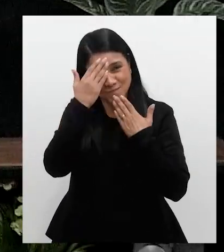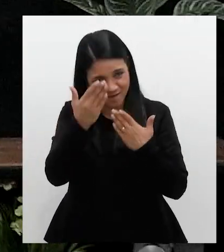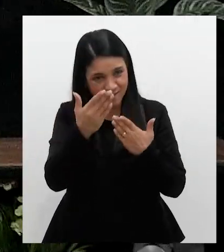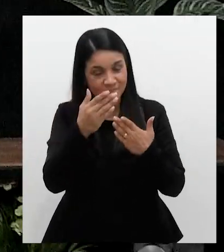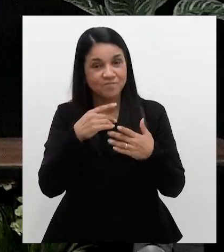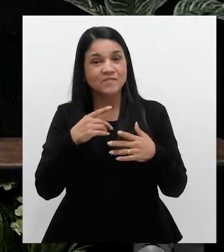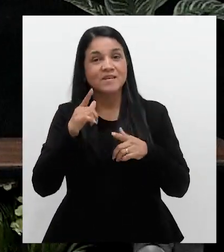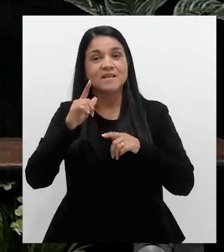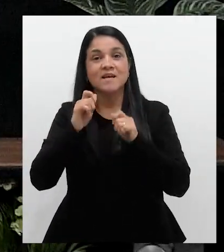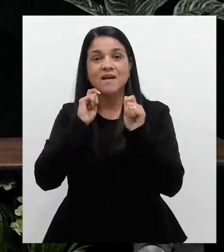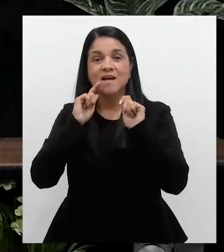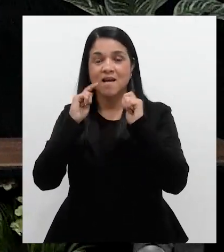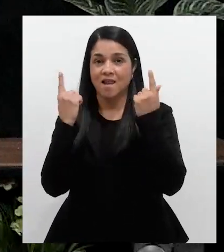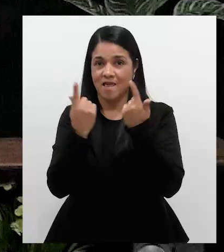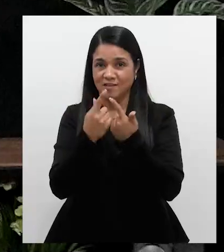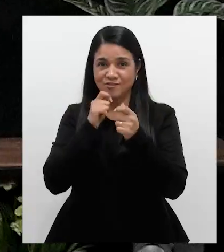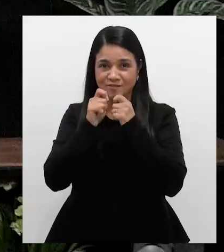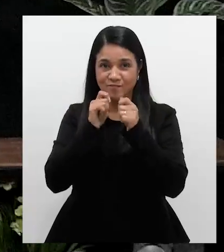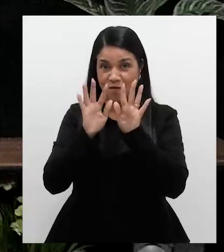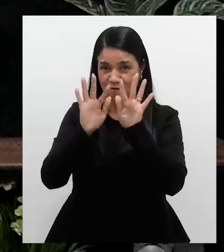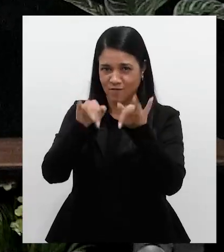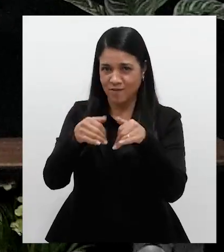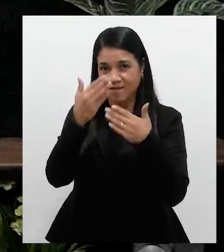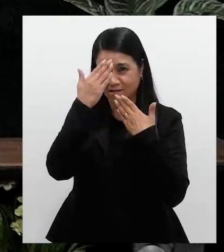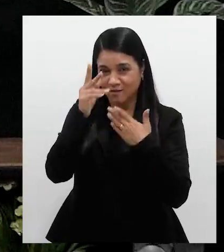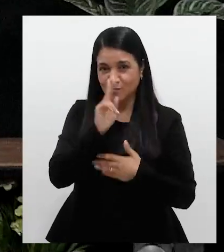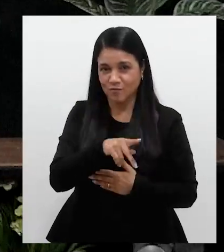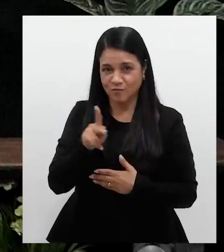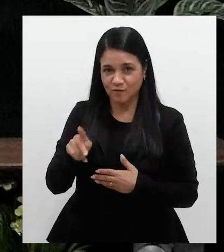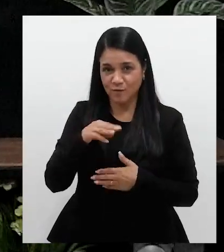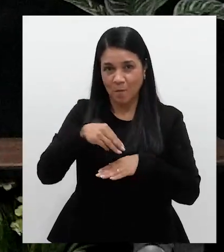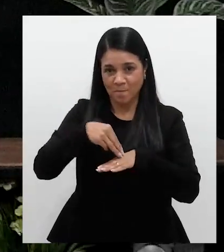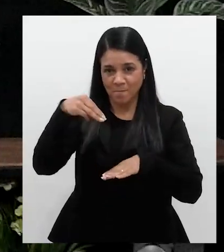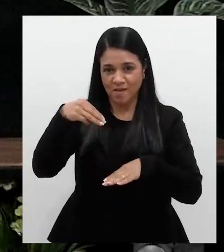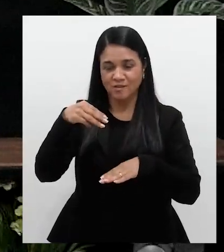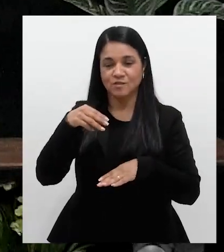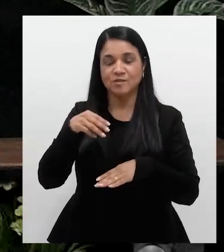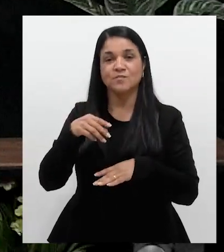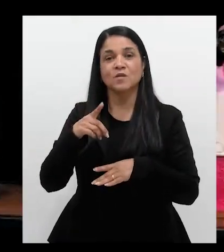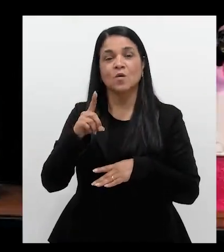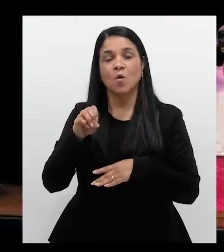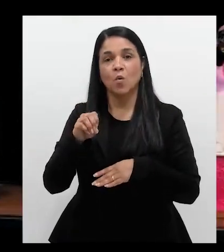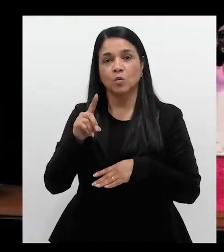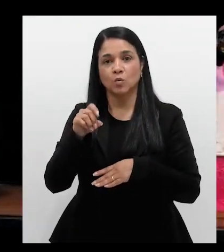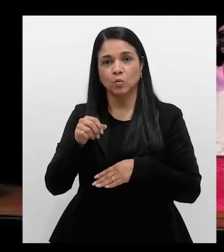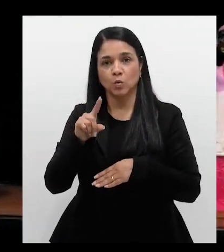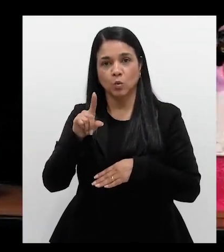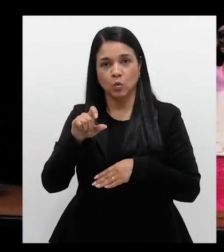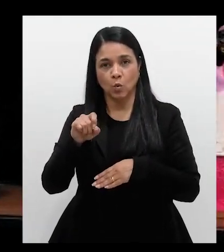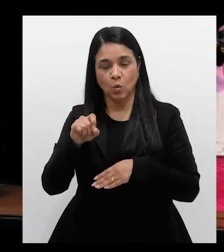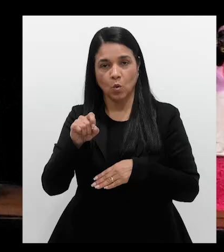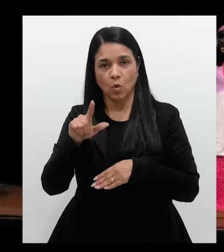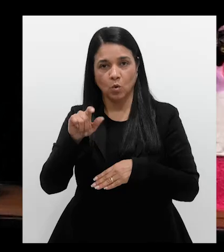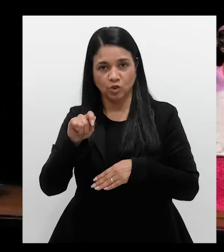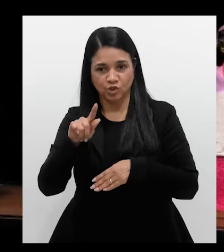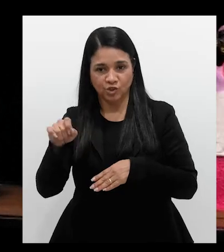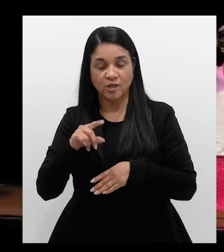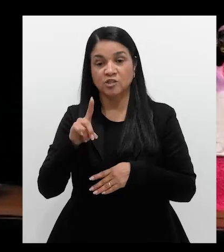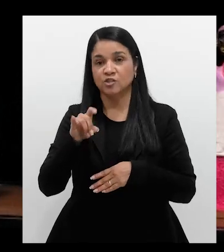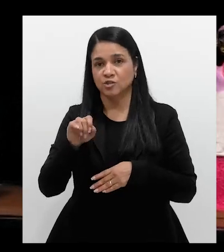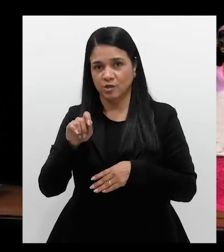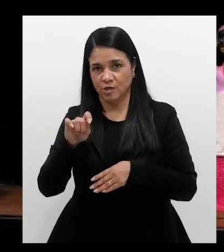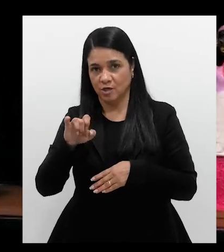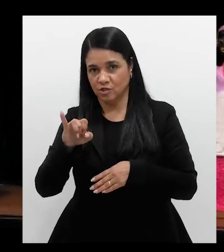então. É isso, obrigado. O Alerj Entrevista chegou ao fim. Eu agradeço a presença do professor e mestre em odontologia clínica da UF,